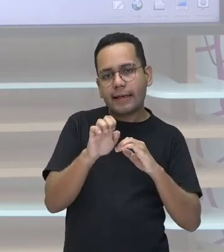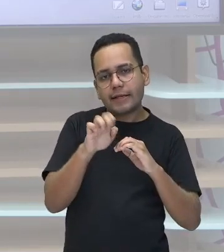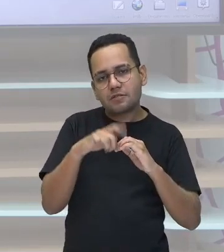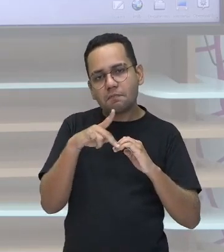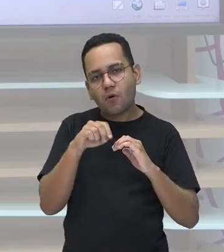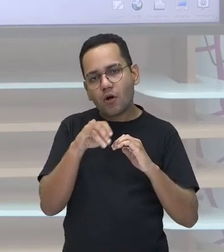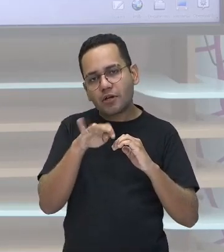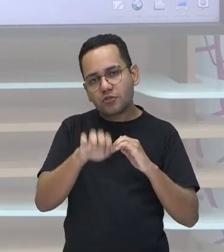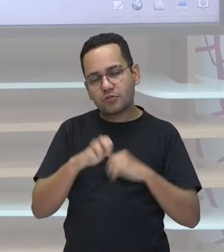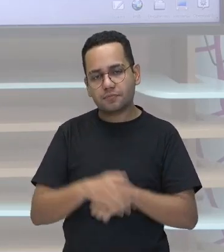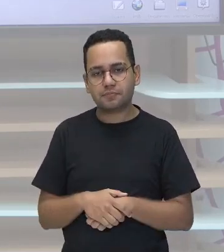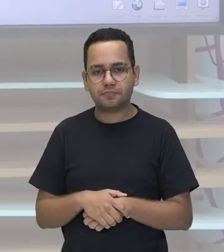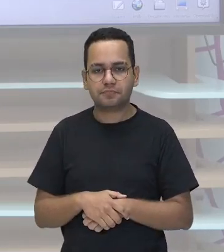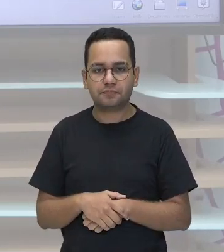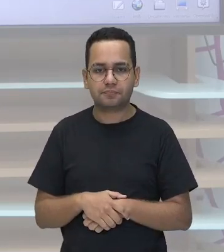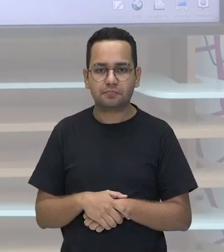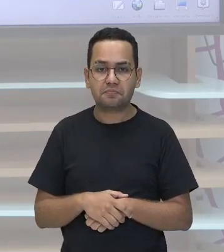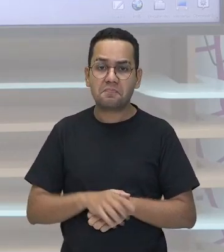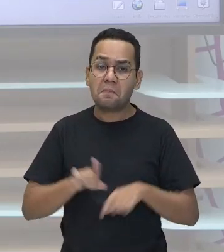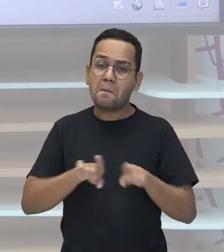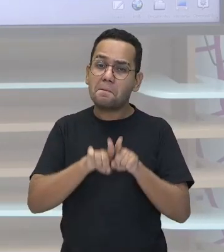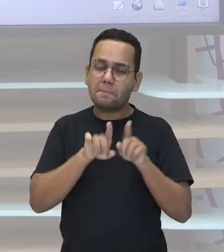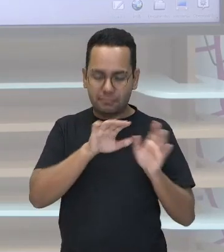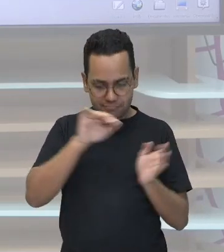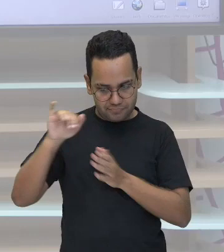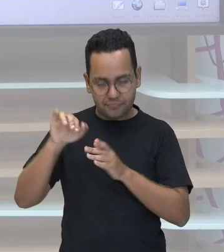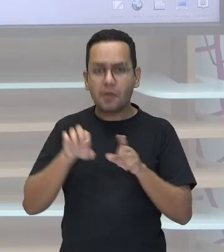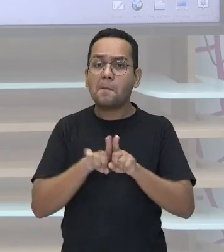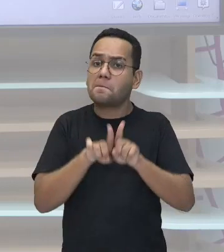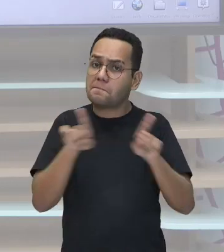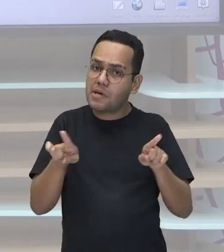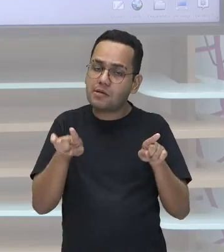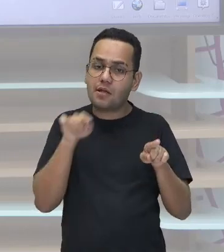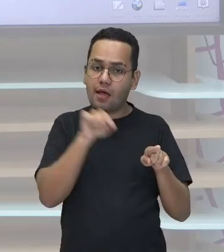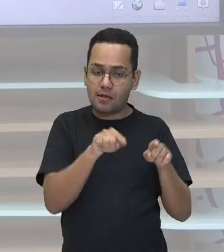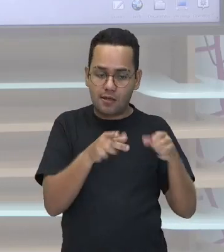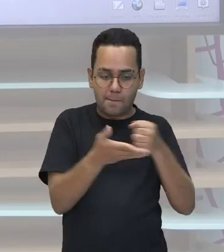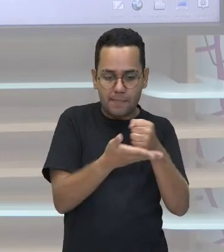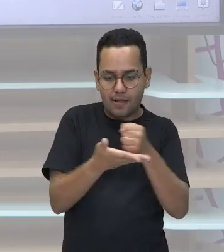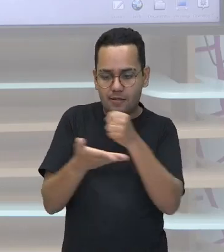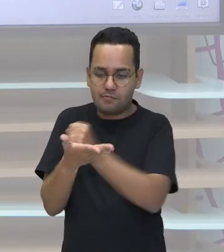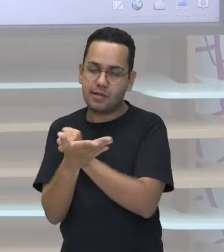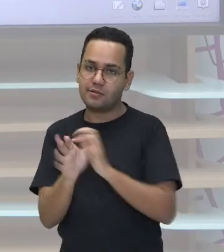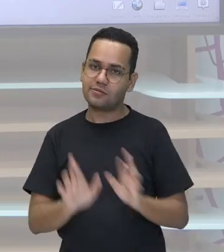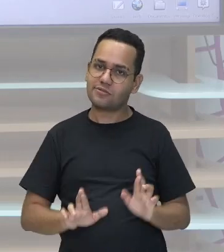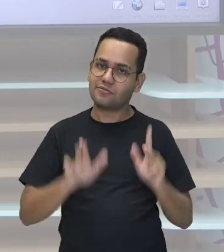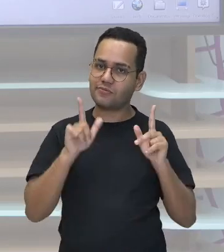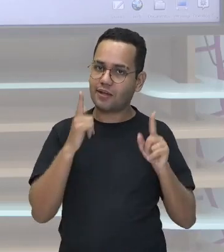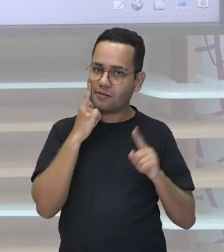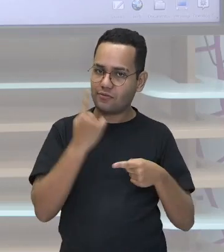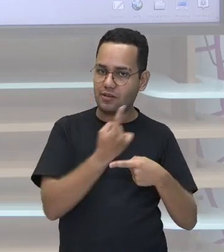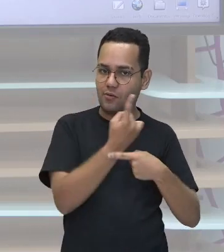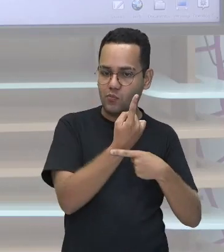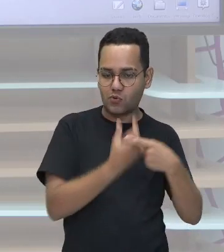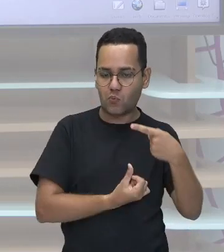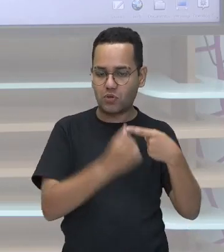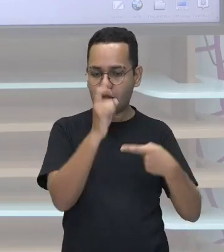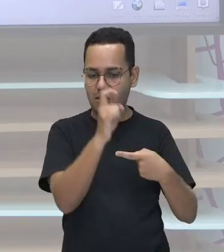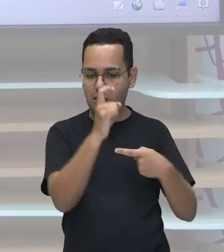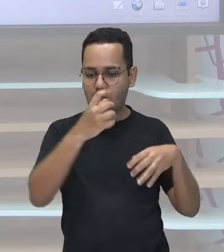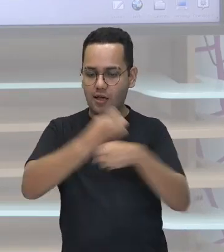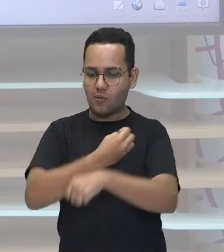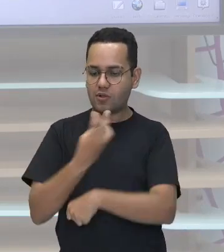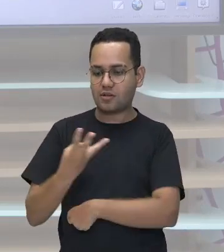observem que as bases né Elas são aparentemente diferentes né então o que que a gente tem que fazer para